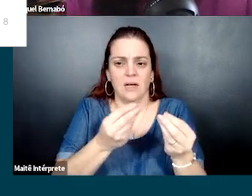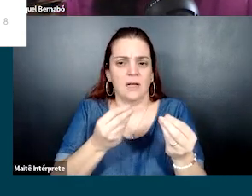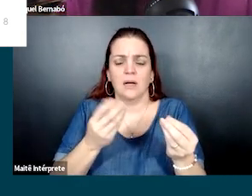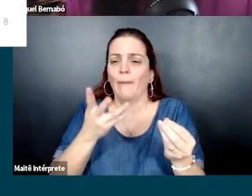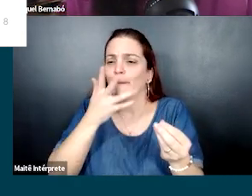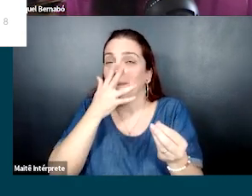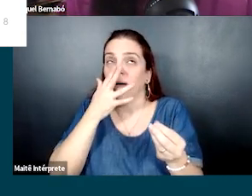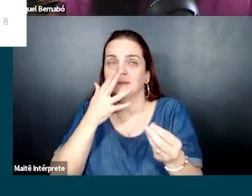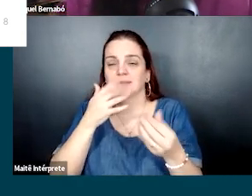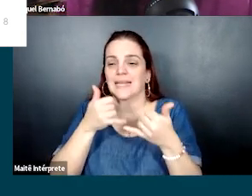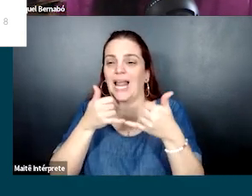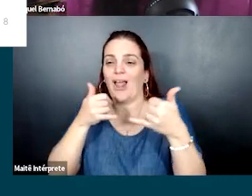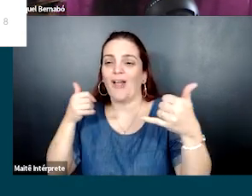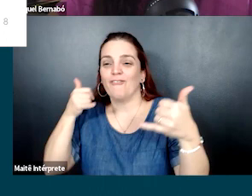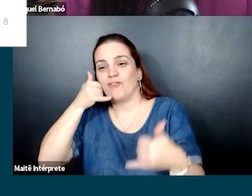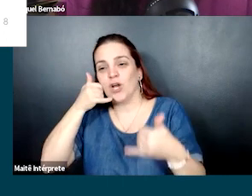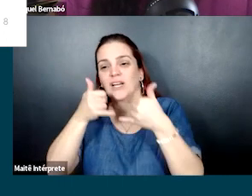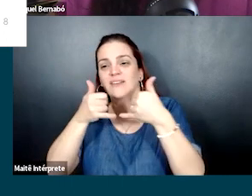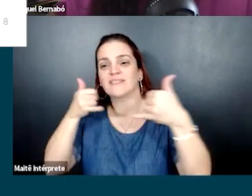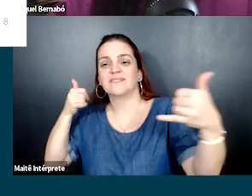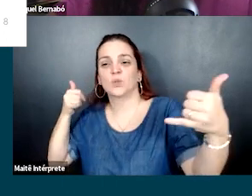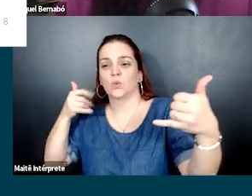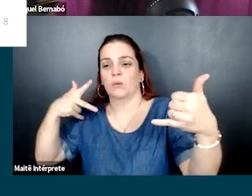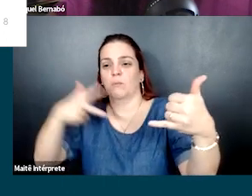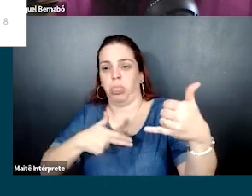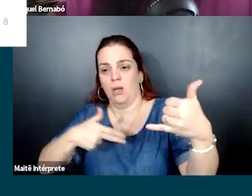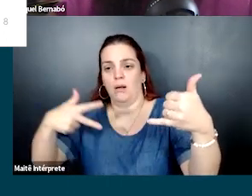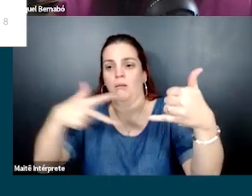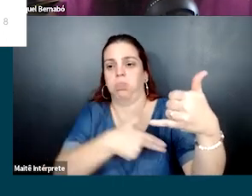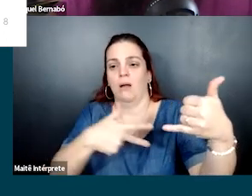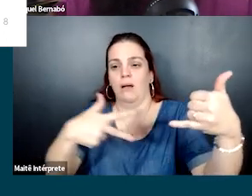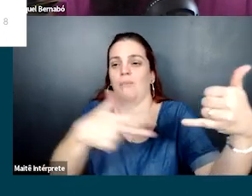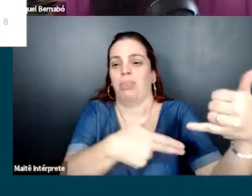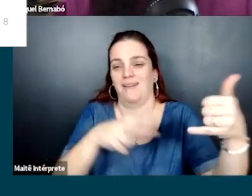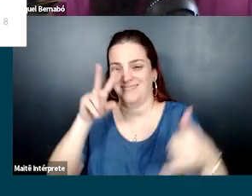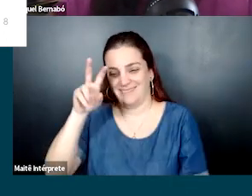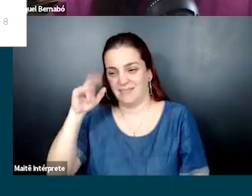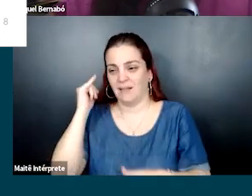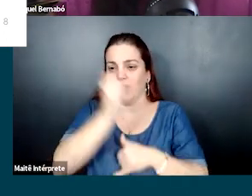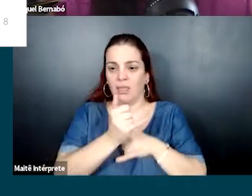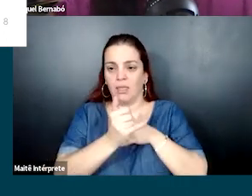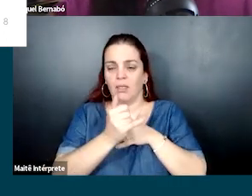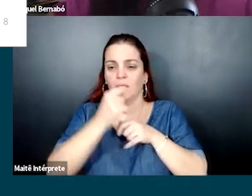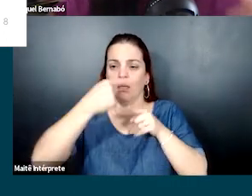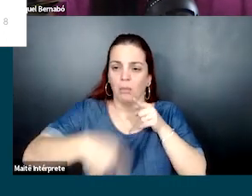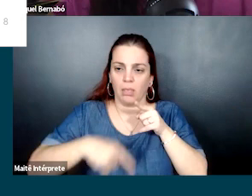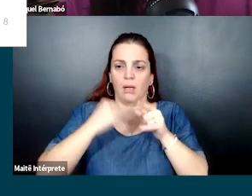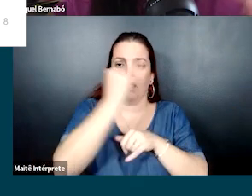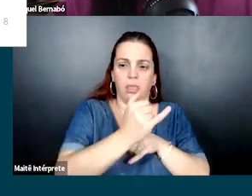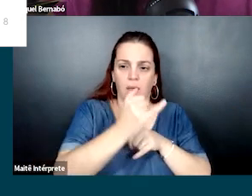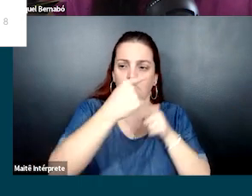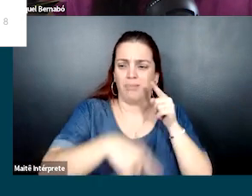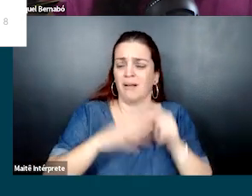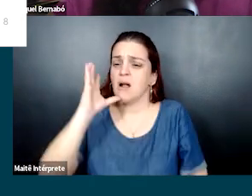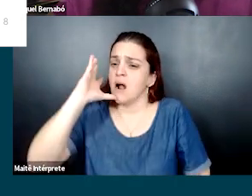empresa, era como um grande telefone sem fio. Então, as pessoas, elas eram ouvidas nas centrais, elas entravam em contato pelo chat,